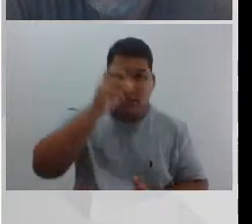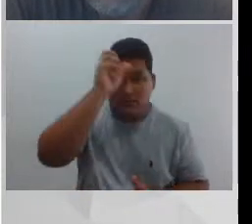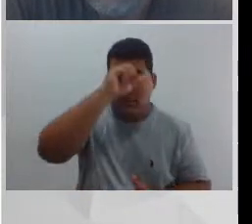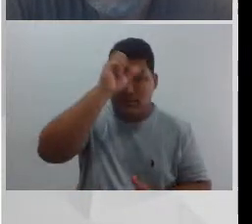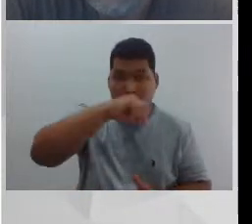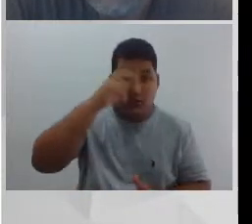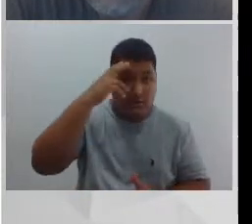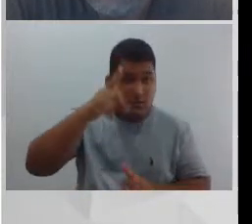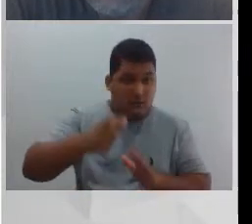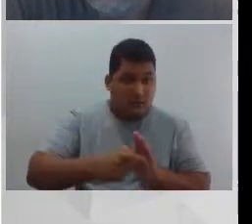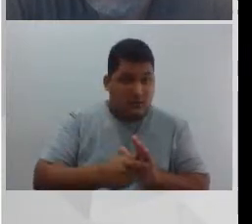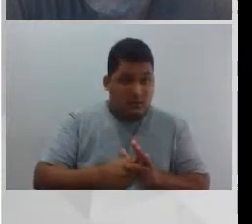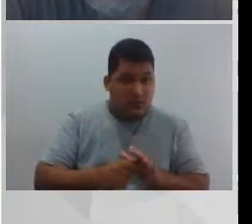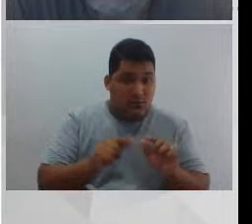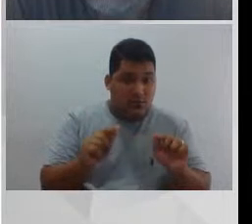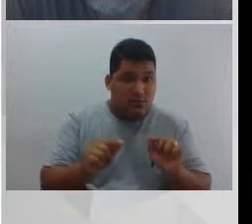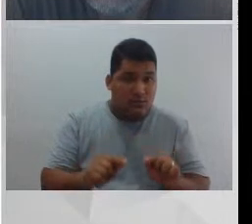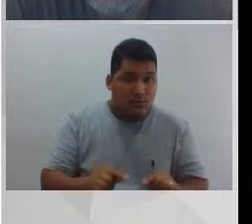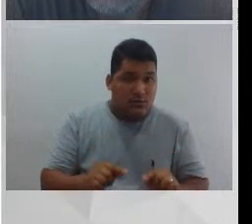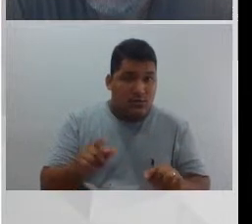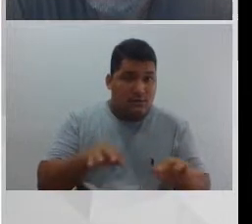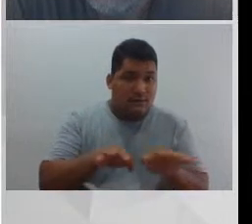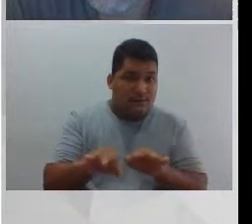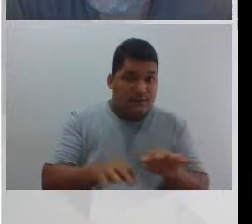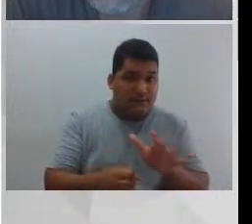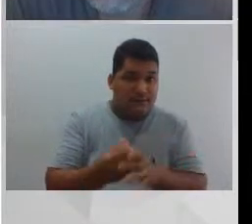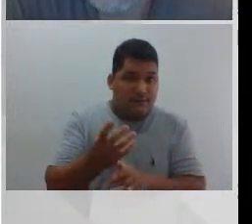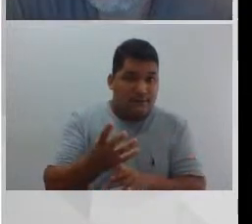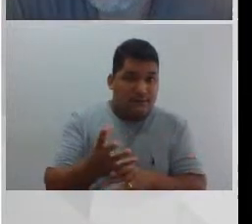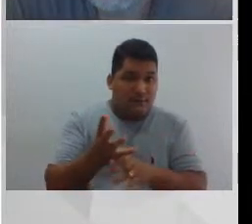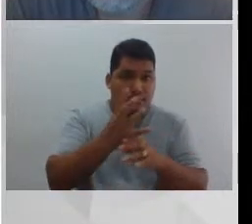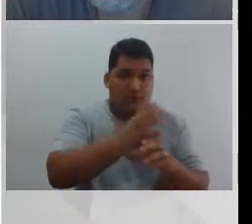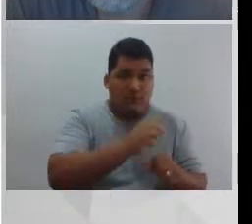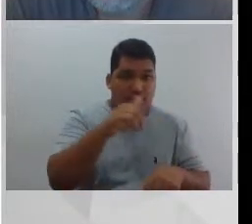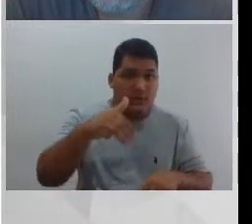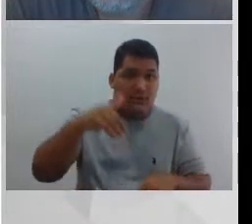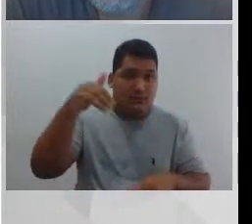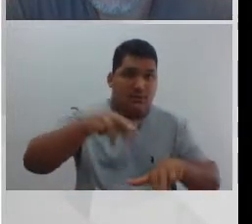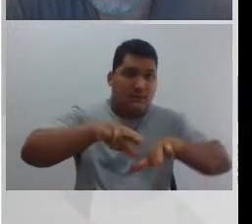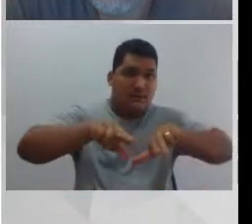artificial é relembrar bastante matemática.